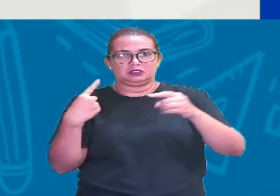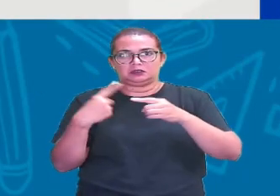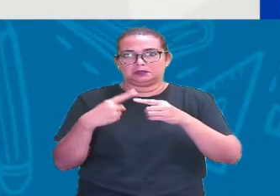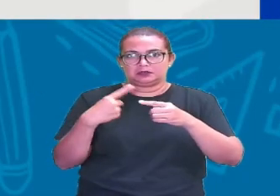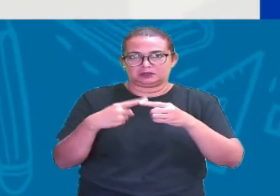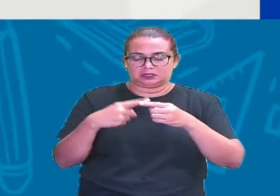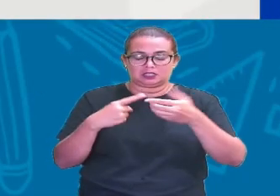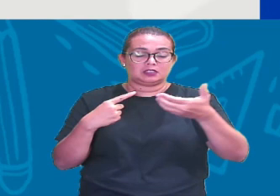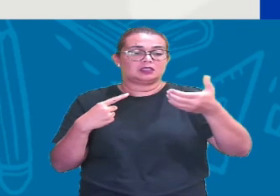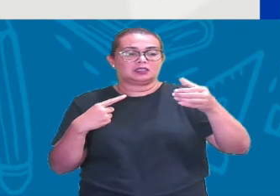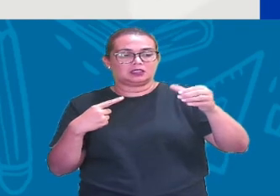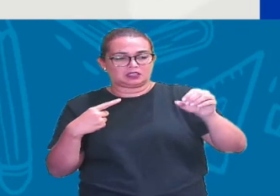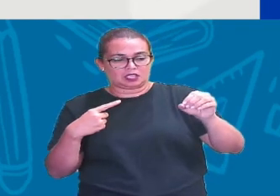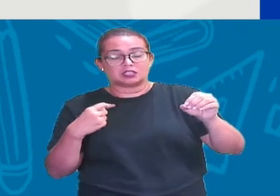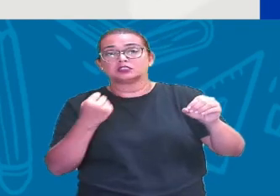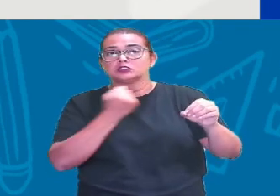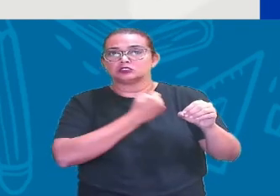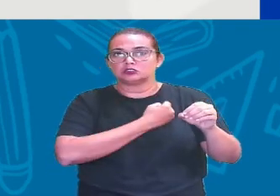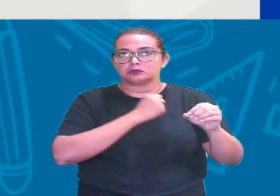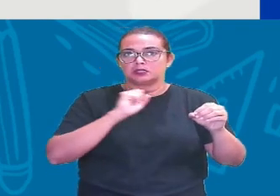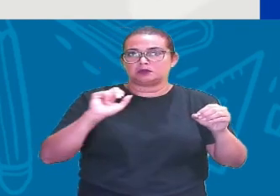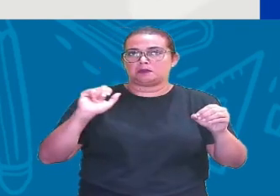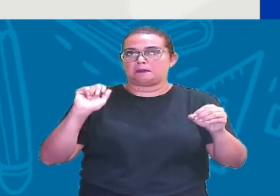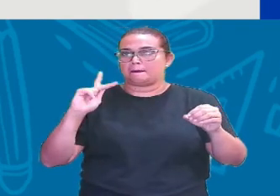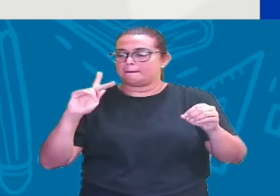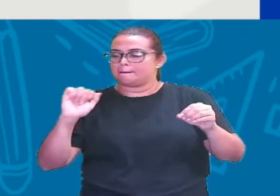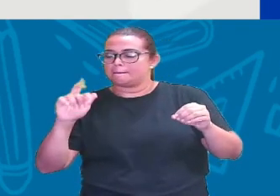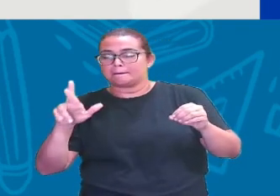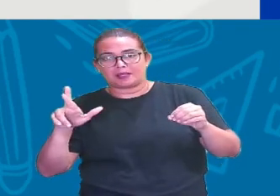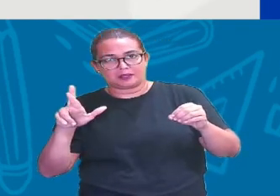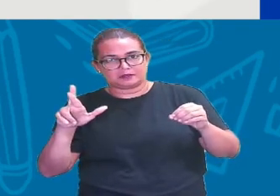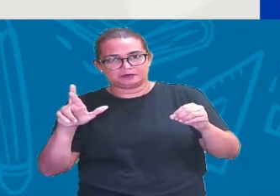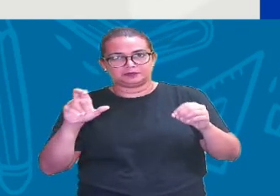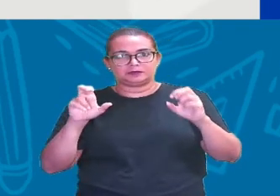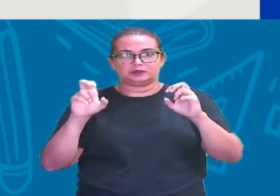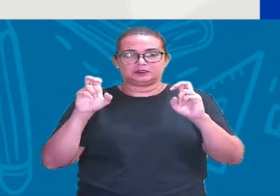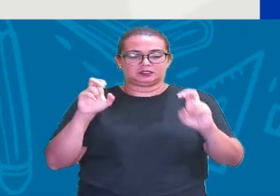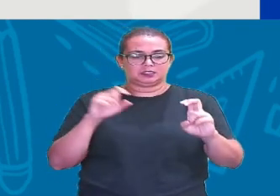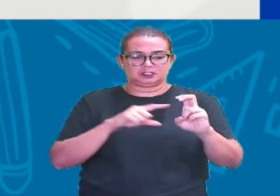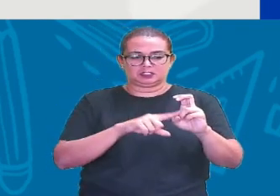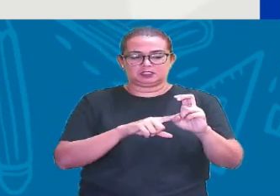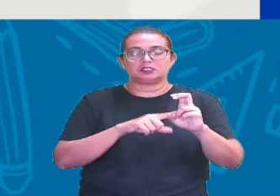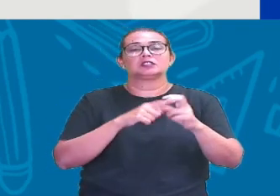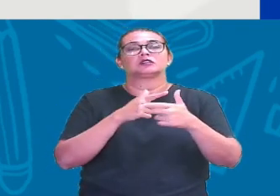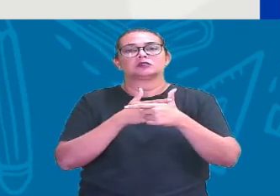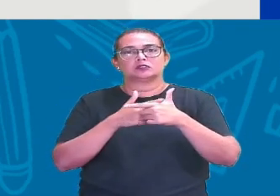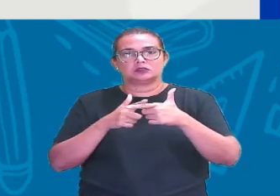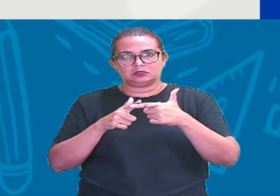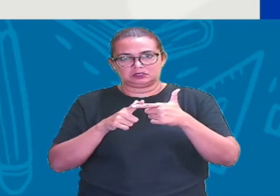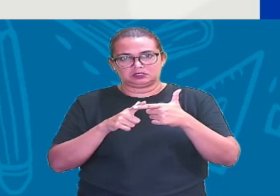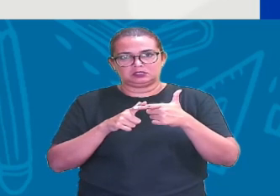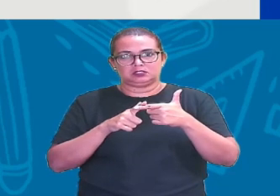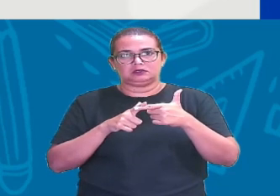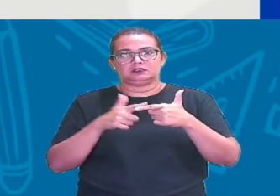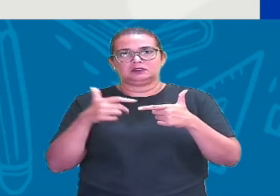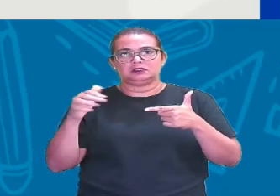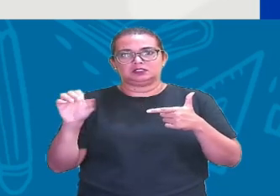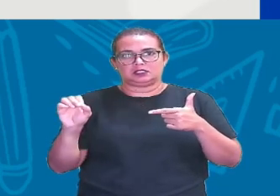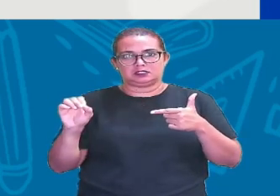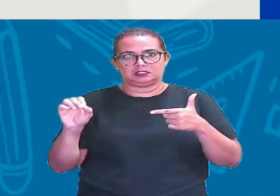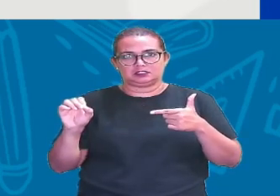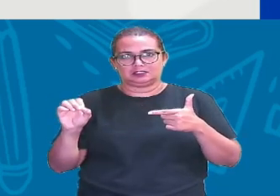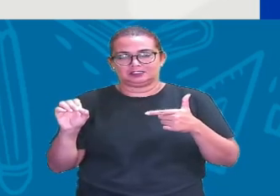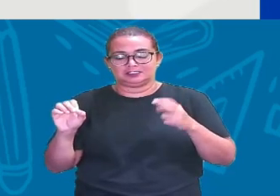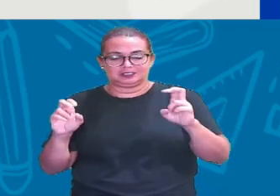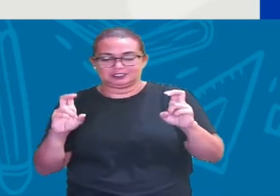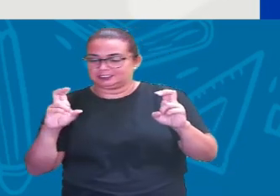número par, tá certo? O 5? O 5 divide 10, porque 5 mais 5, 10,